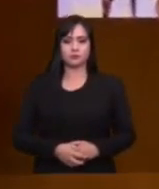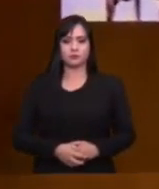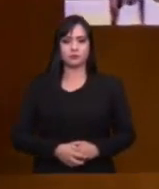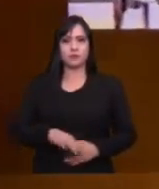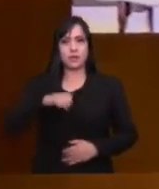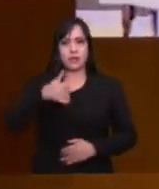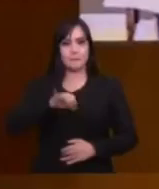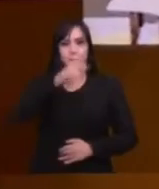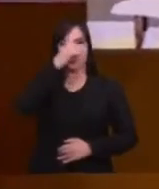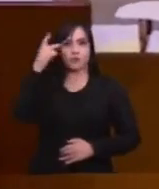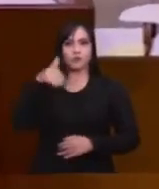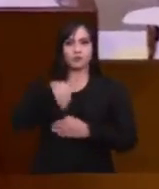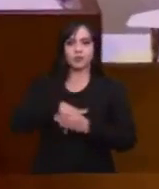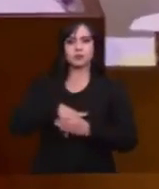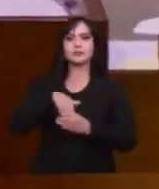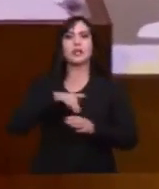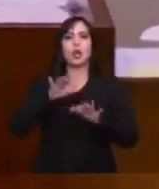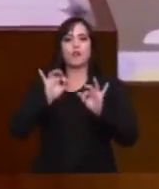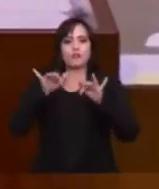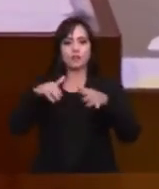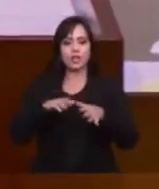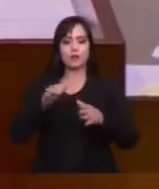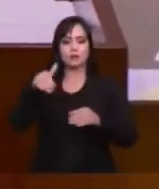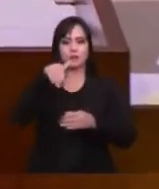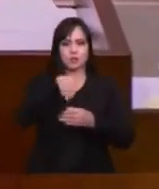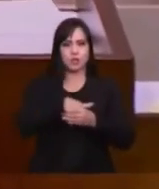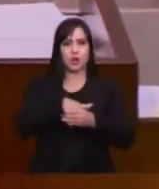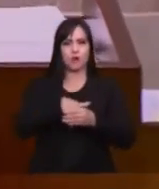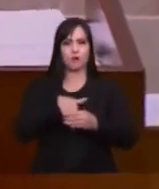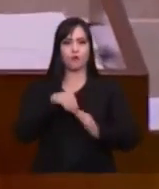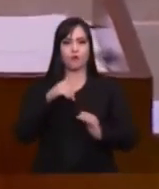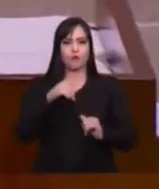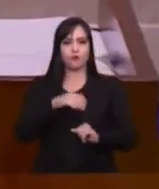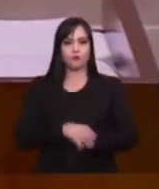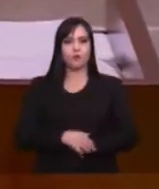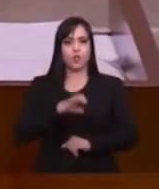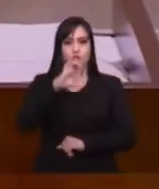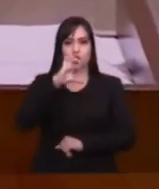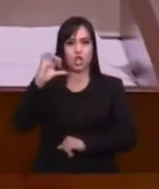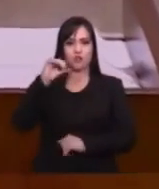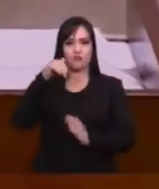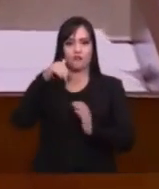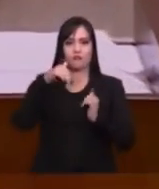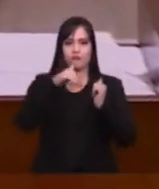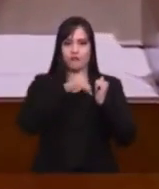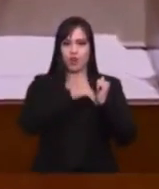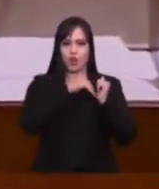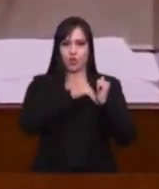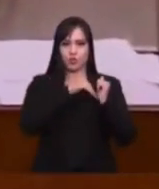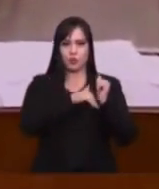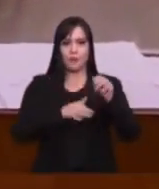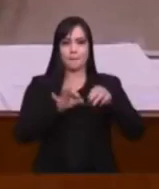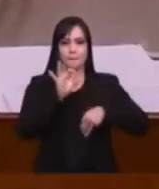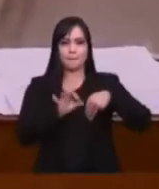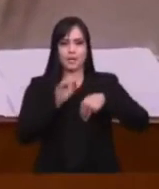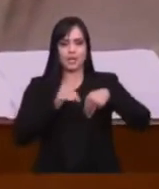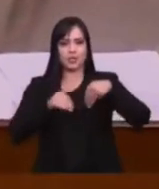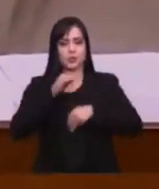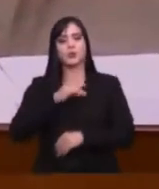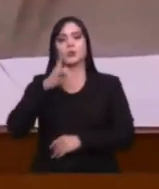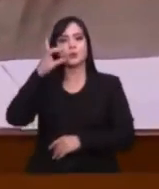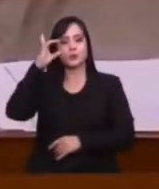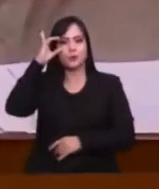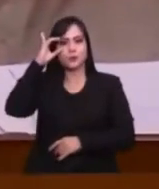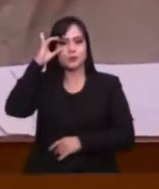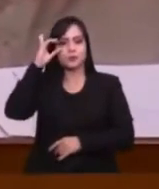10 votantes, concluída a votação com 9 votos para o ministro Nunes